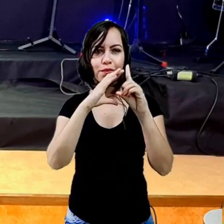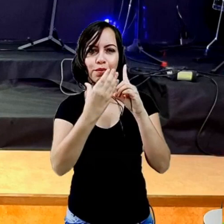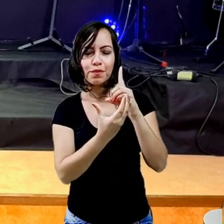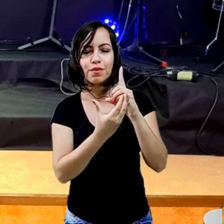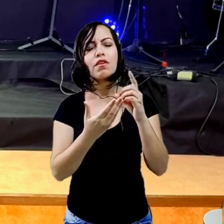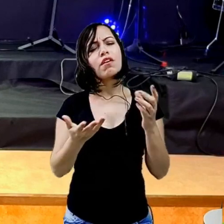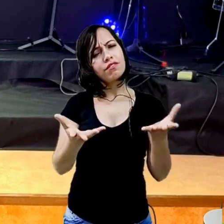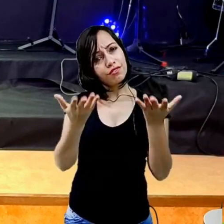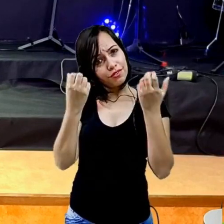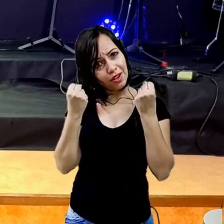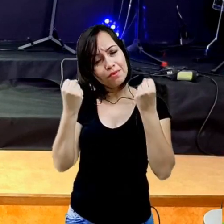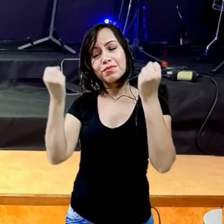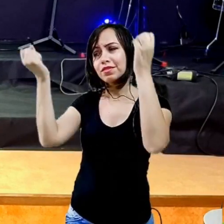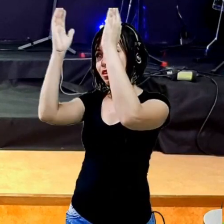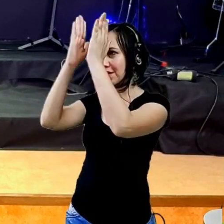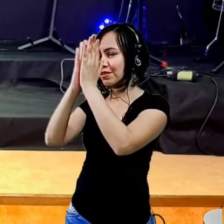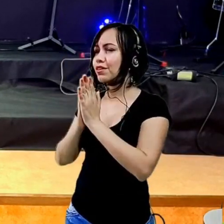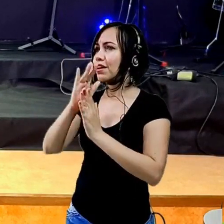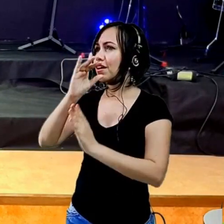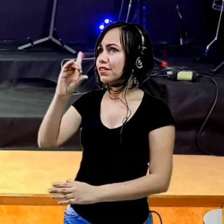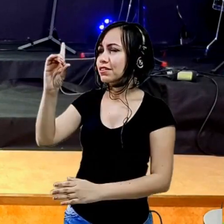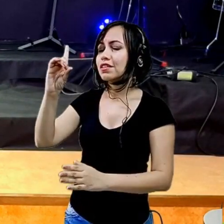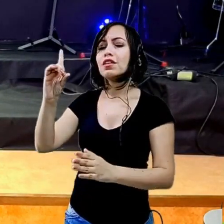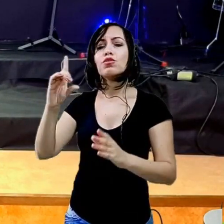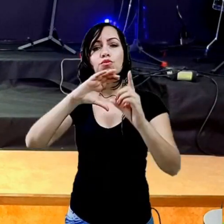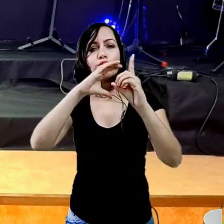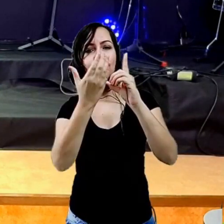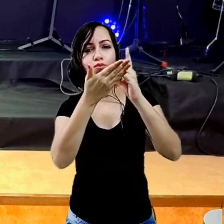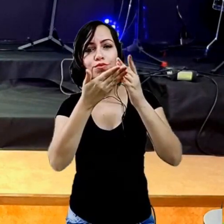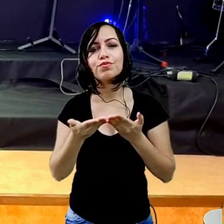a Deus, vamos cultuar ao Senhor.